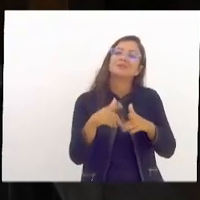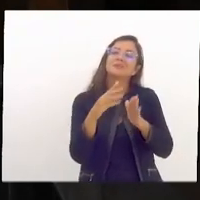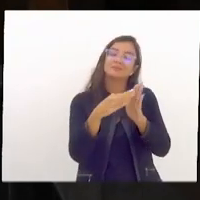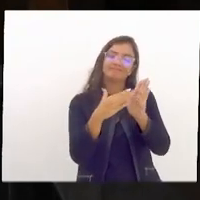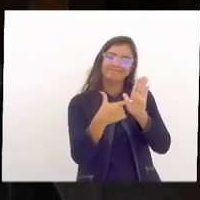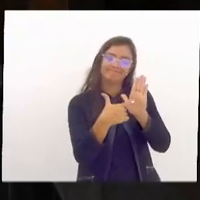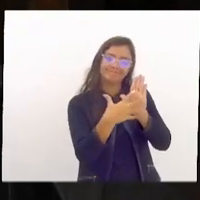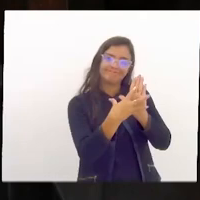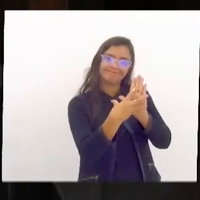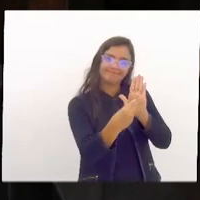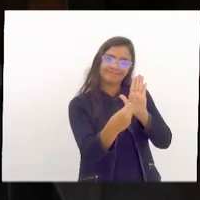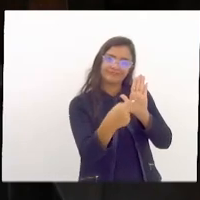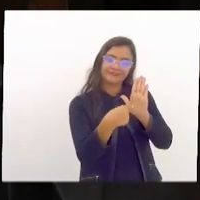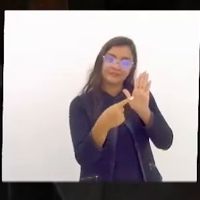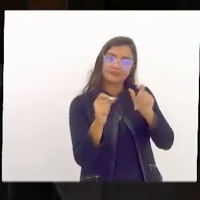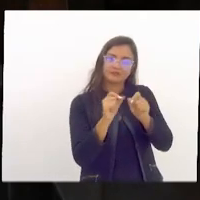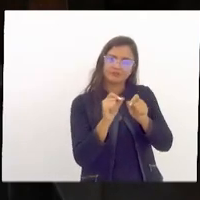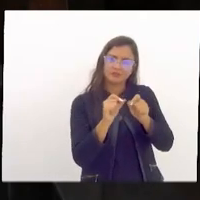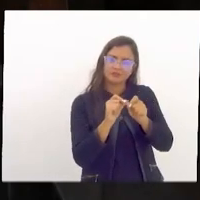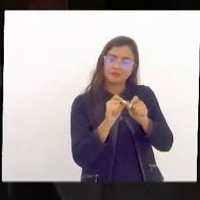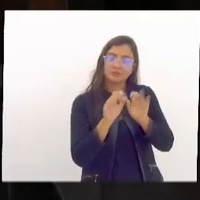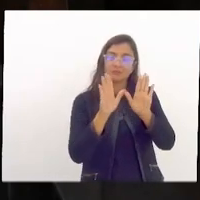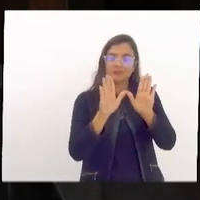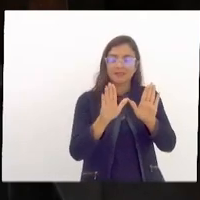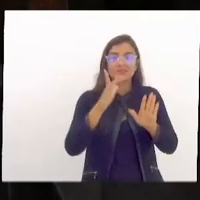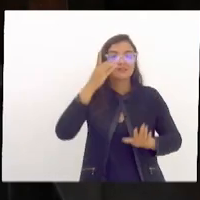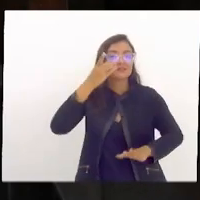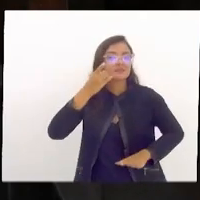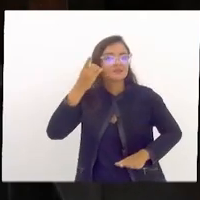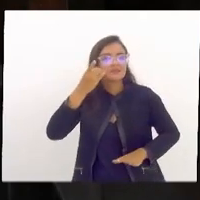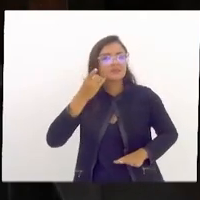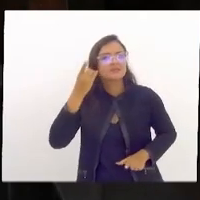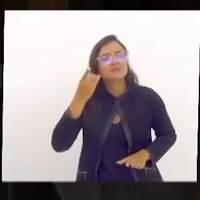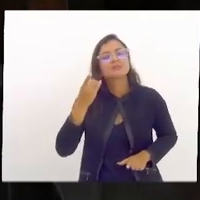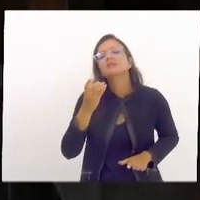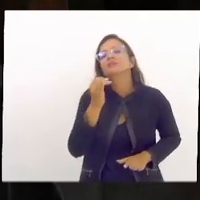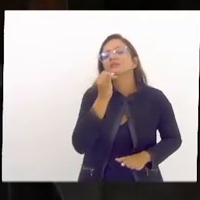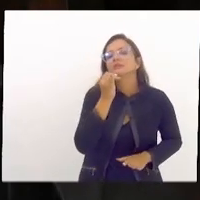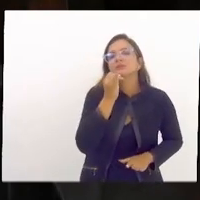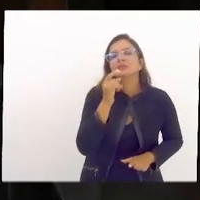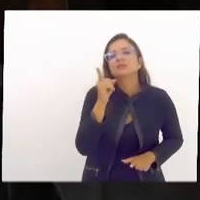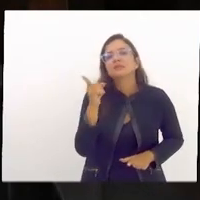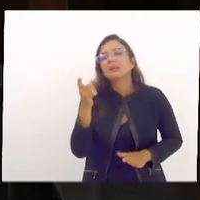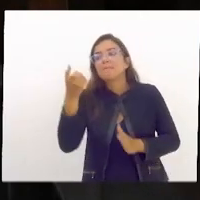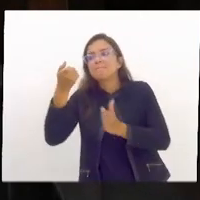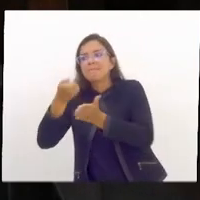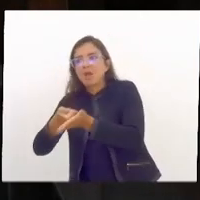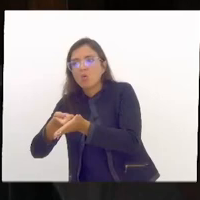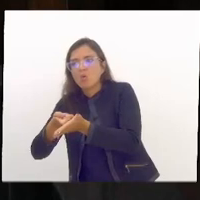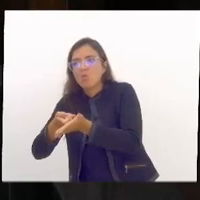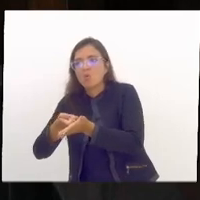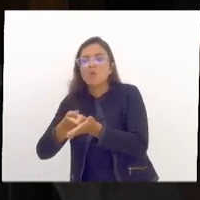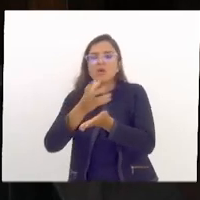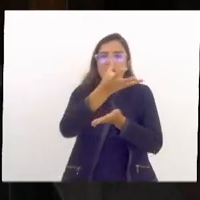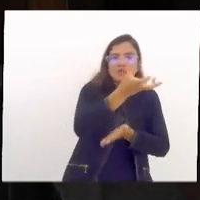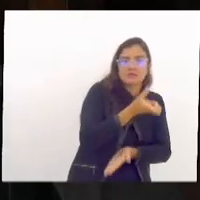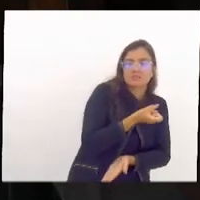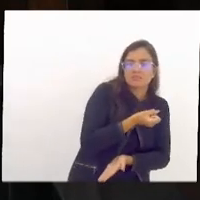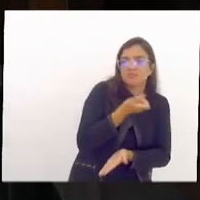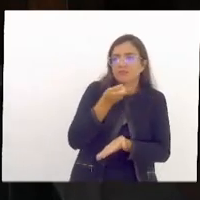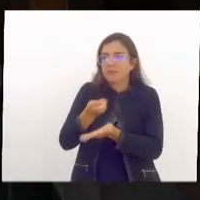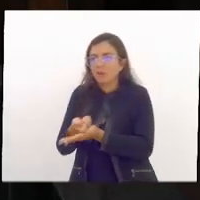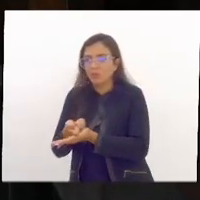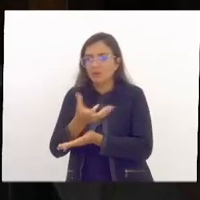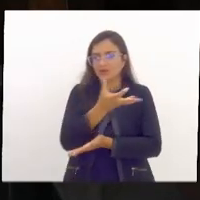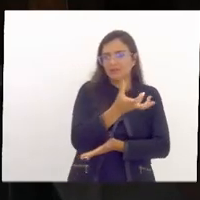feito sem dar ao deputado na proporção do que ele paga. O deputado recebe